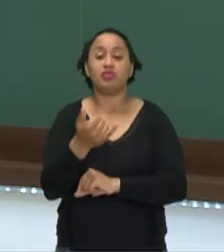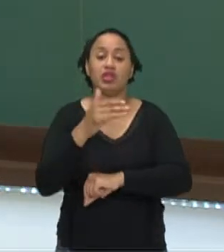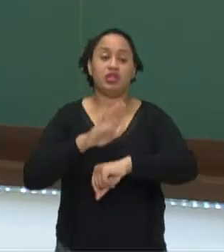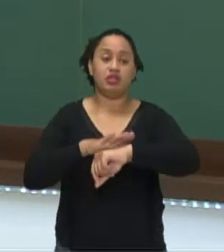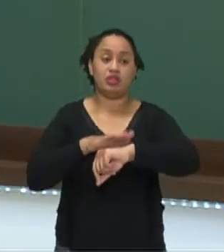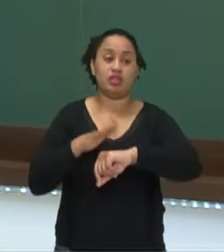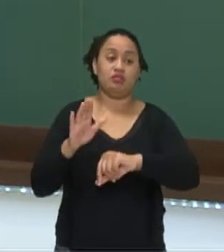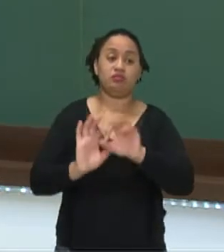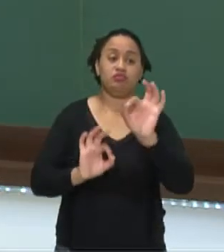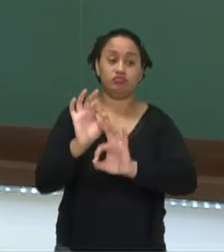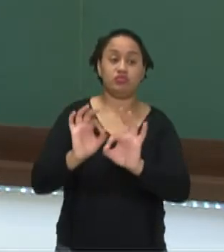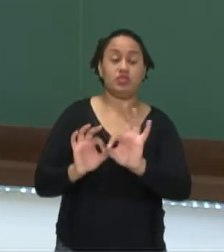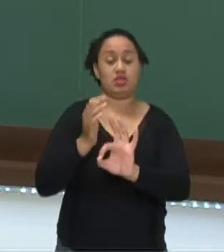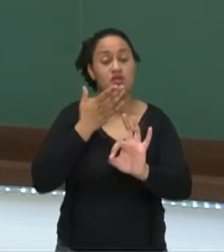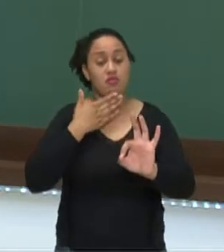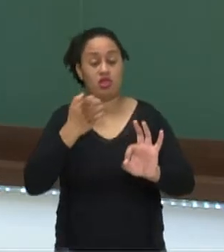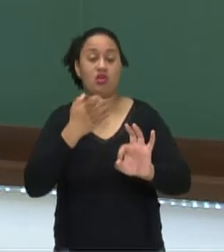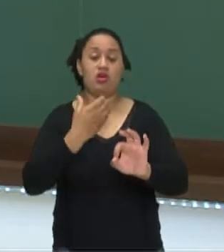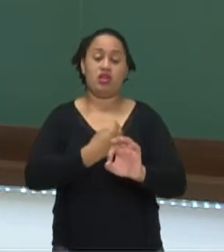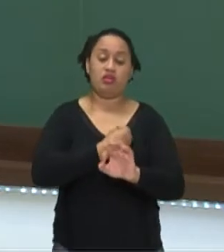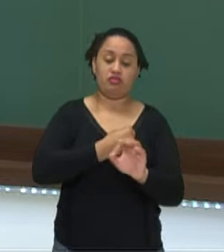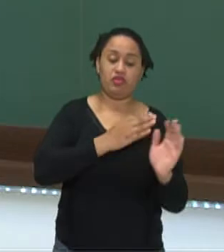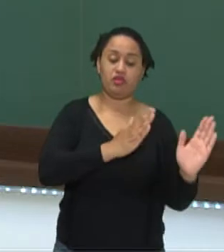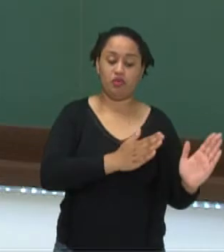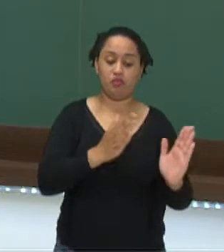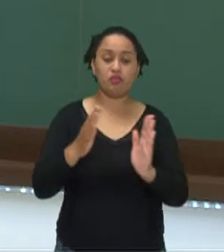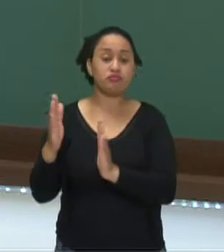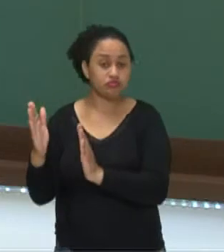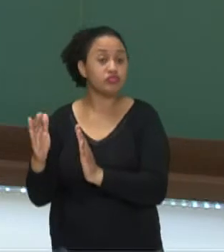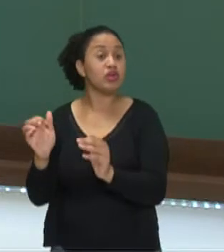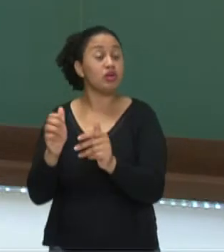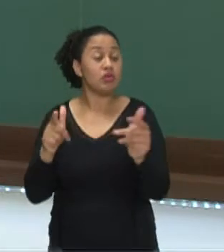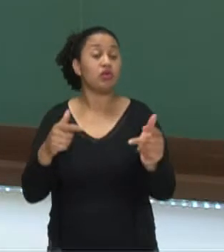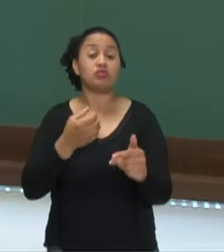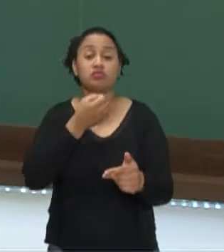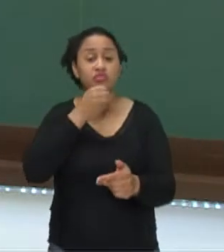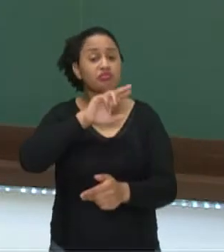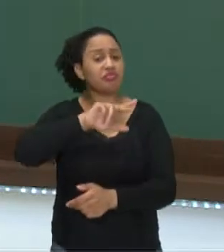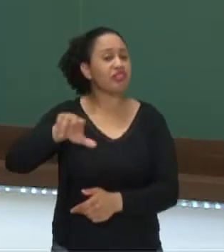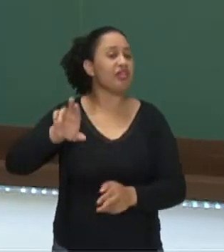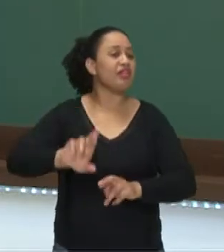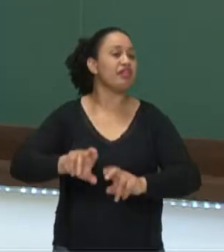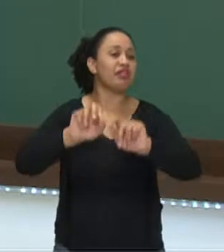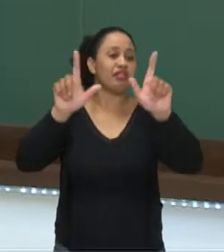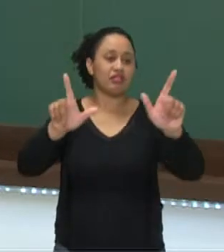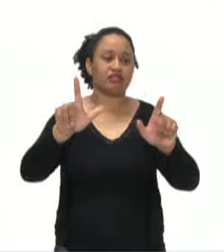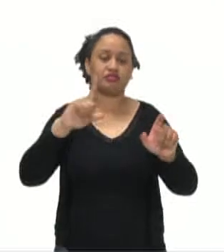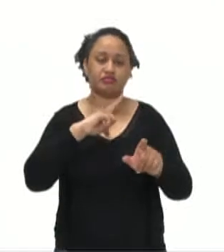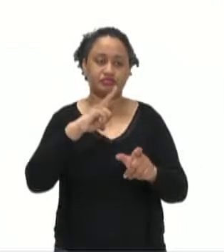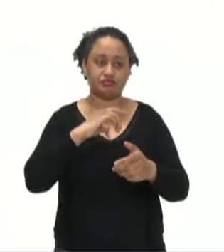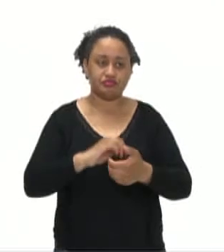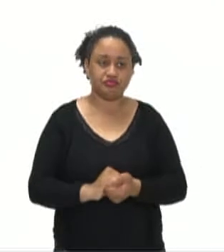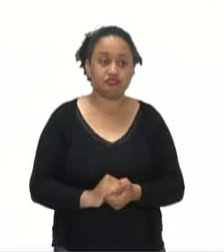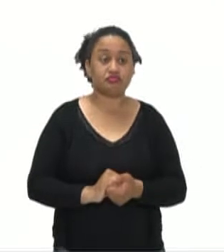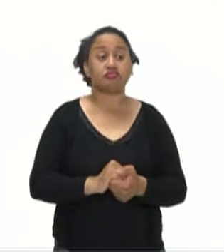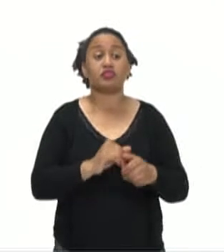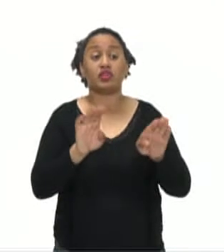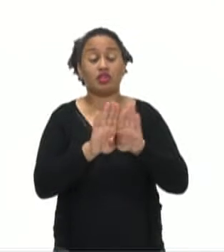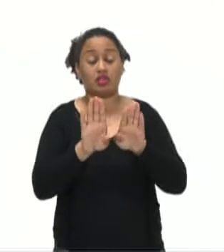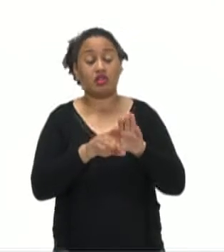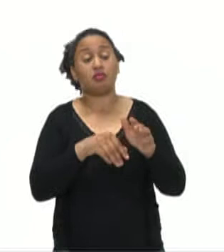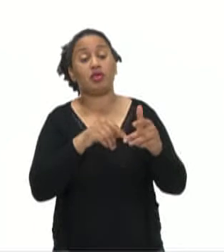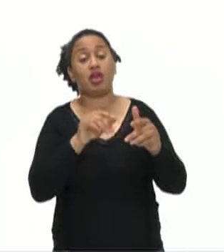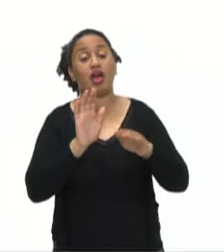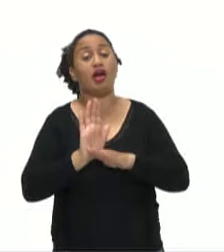tempo. Organizar a vida, organizar a rotina. Isso é um benefício claro. Ainda, cuidar bem do tempo